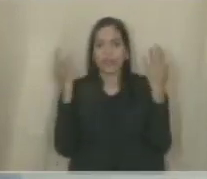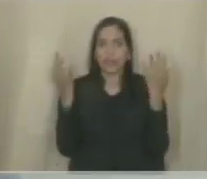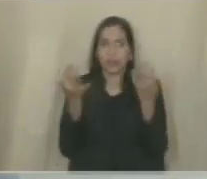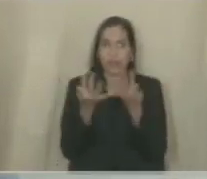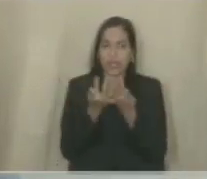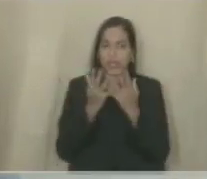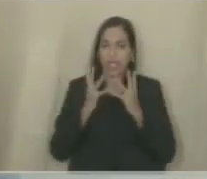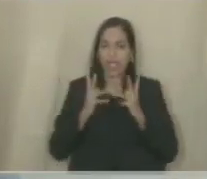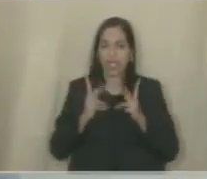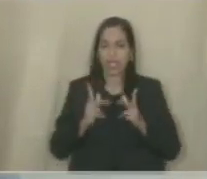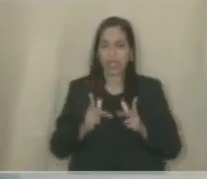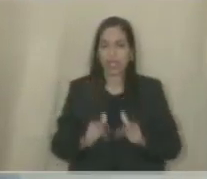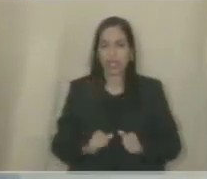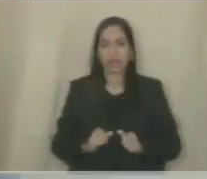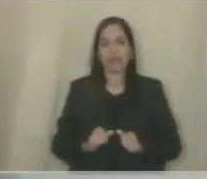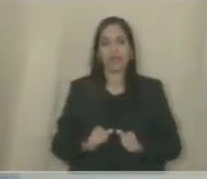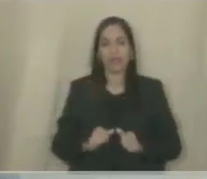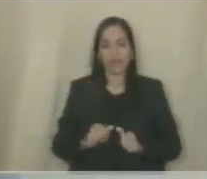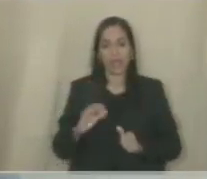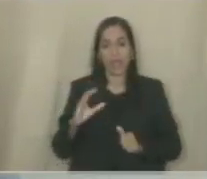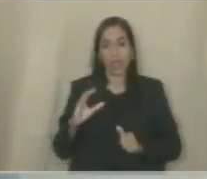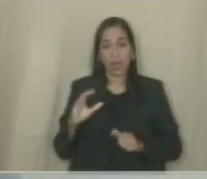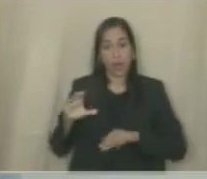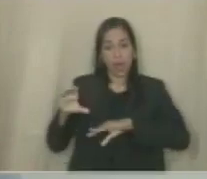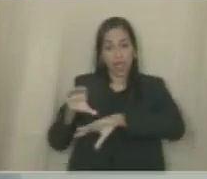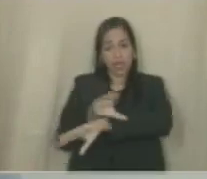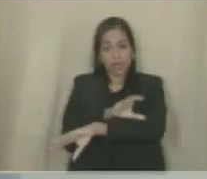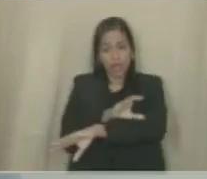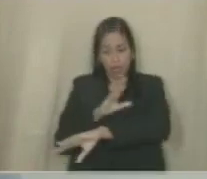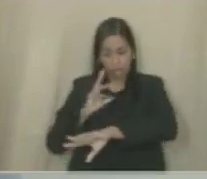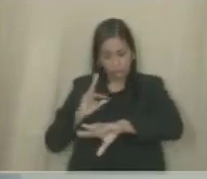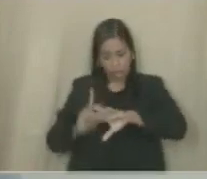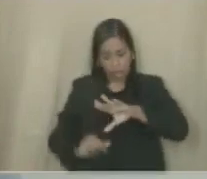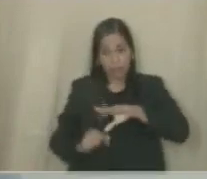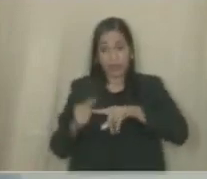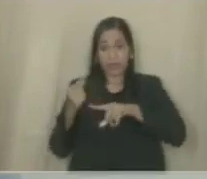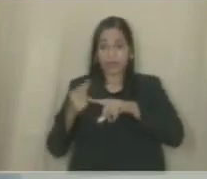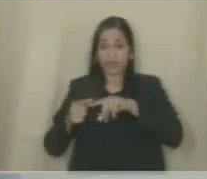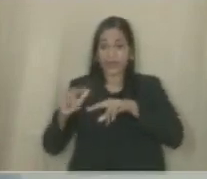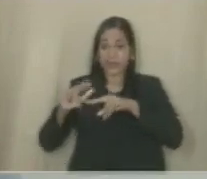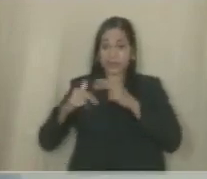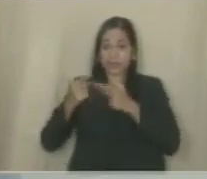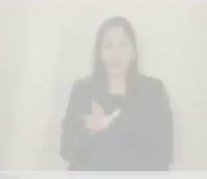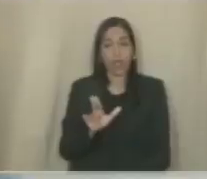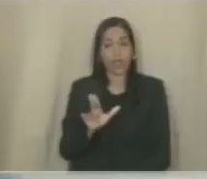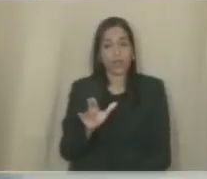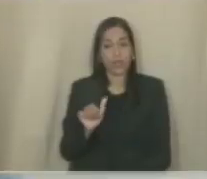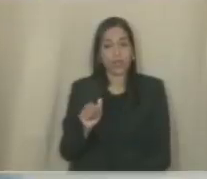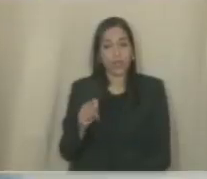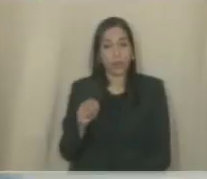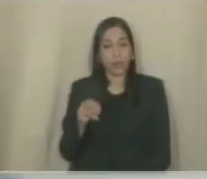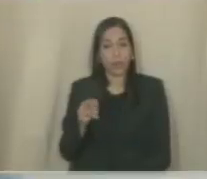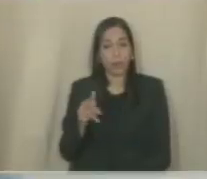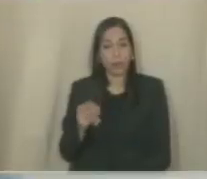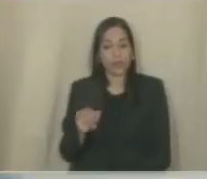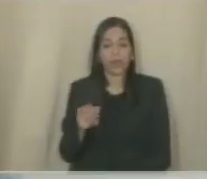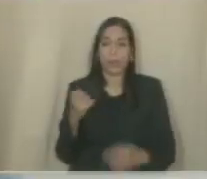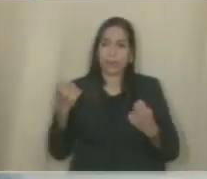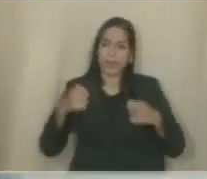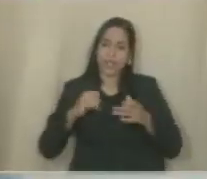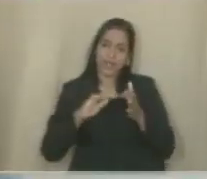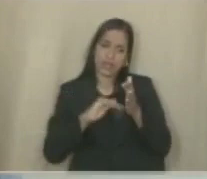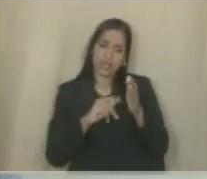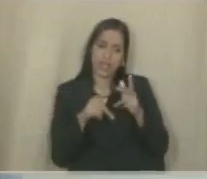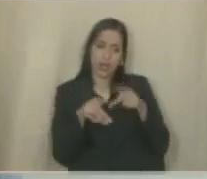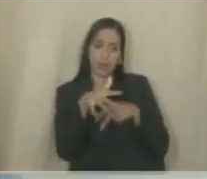canal, para diminuir os danos que essa chuva vai trazer àquela comunidade. É preciso tirar aquele povo ali. Aquilo